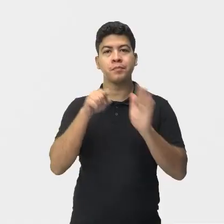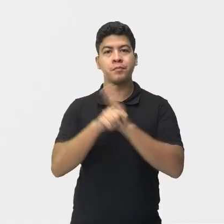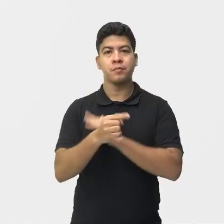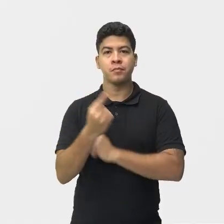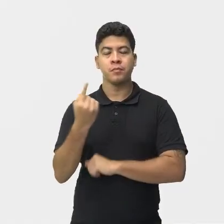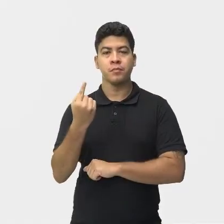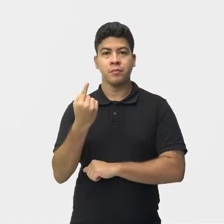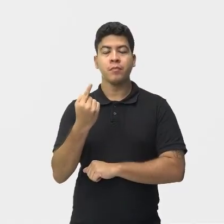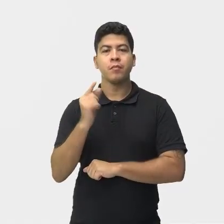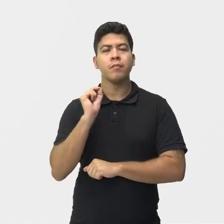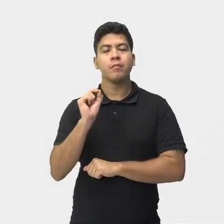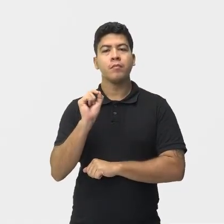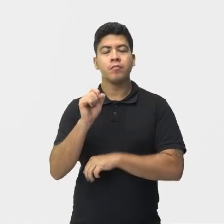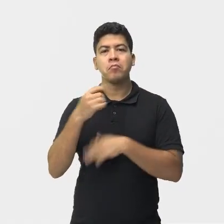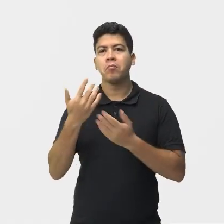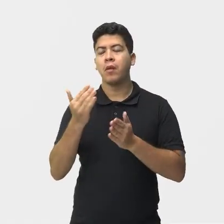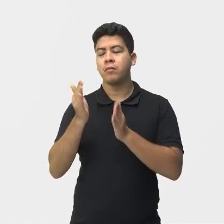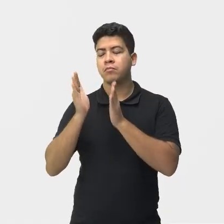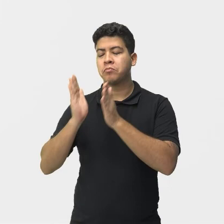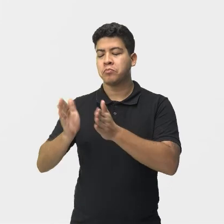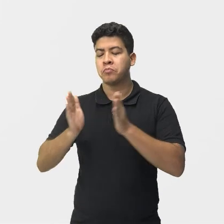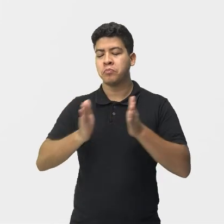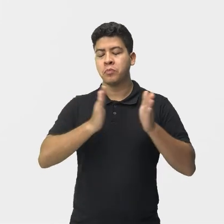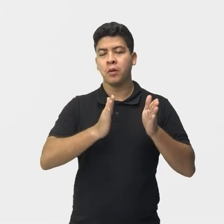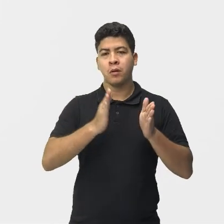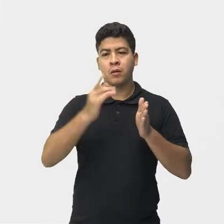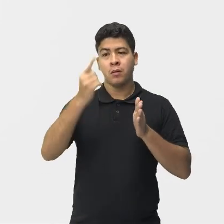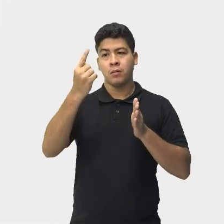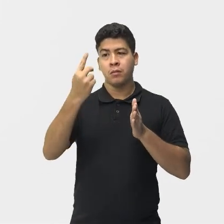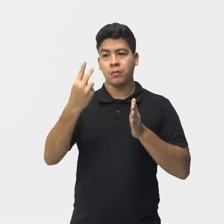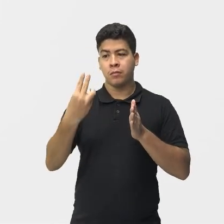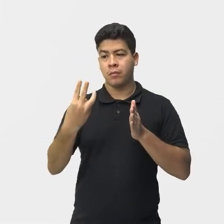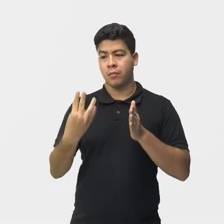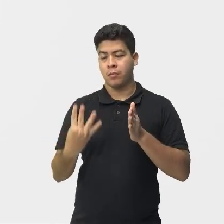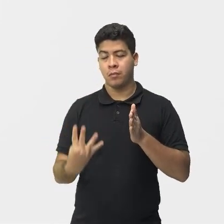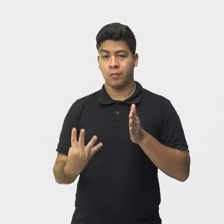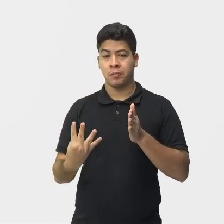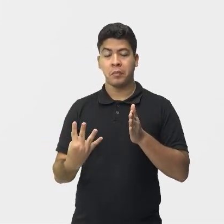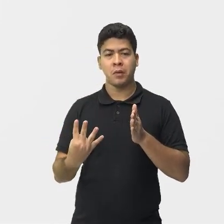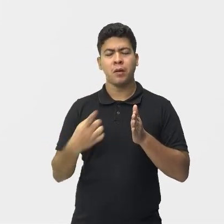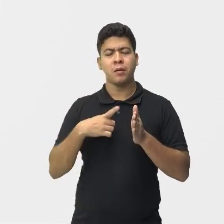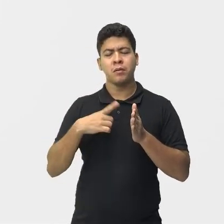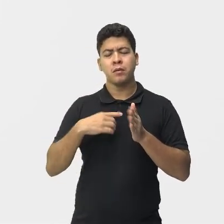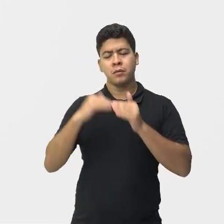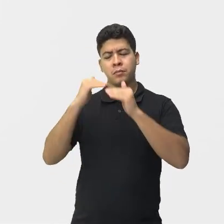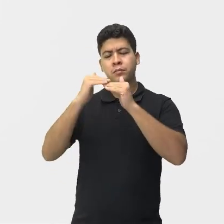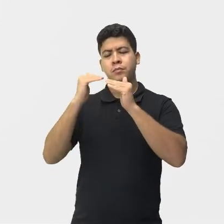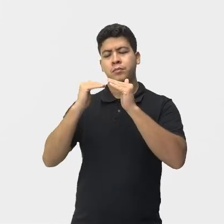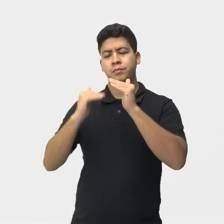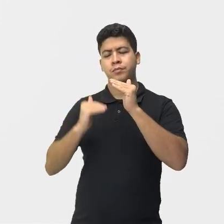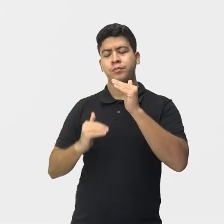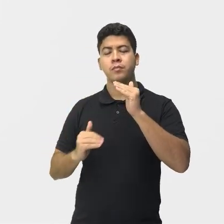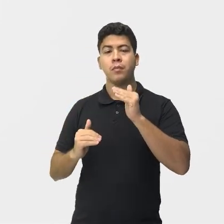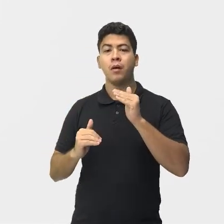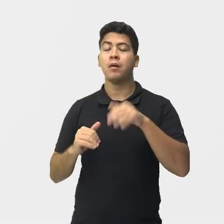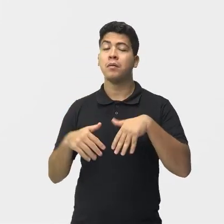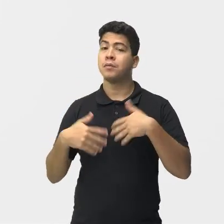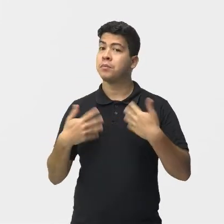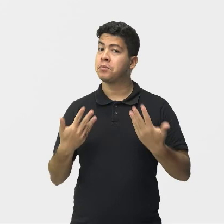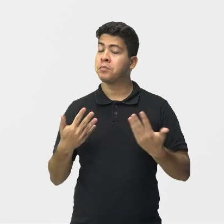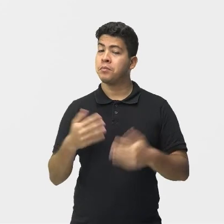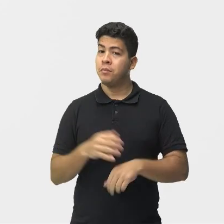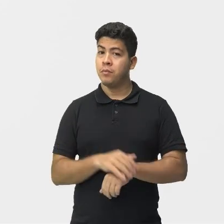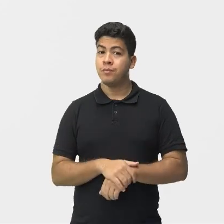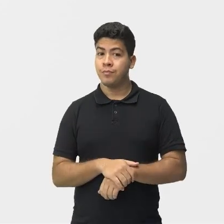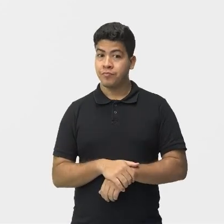questão, onde nós temos uma sequência de transformações, né, aqui listadas, transformações